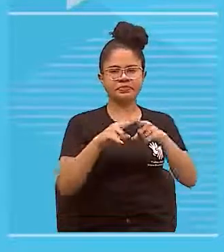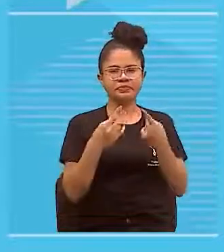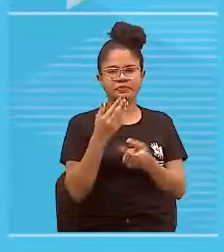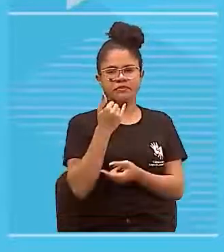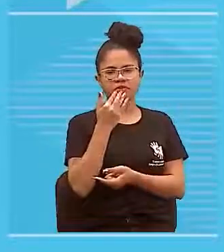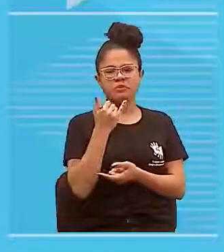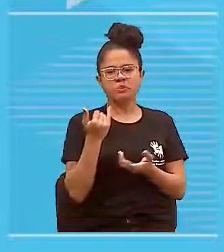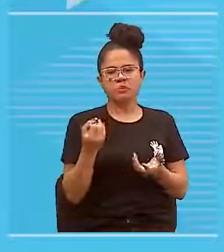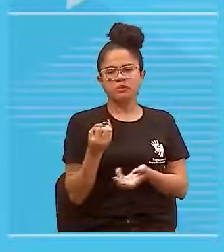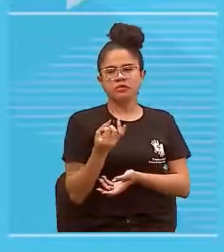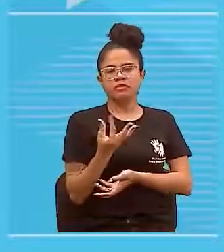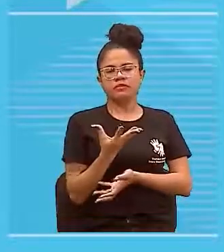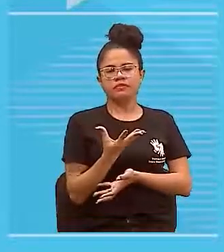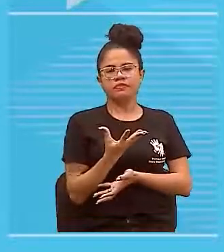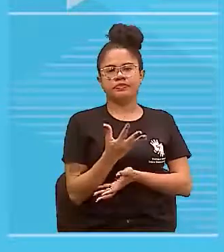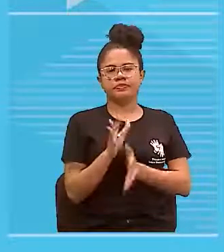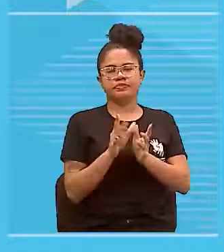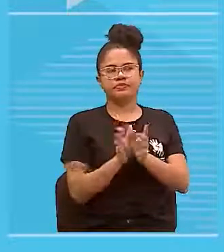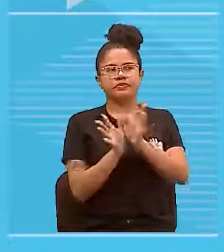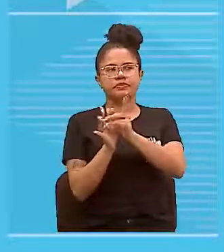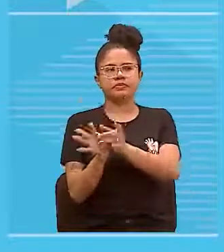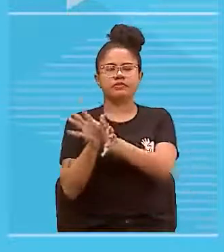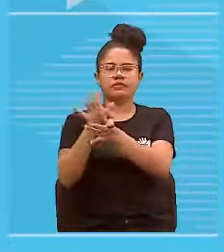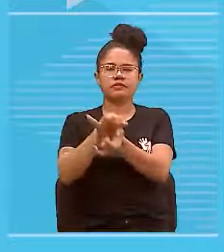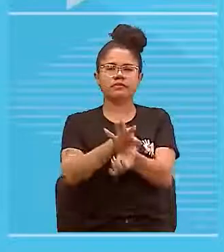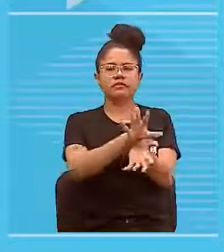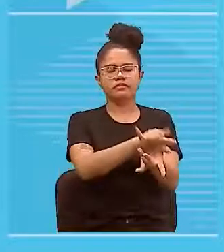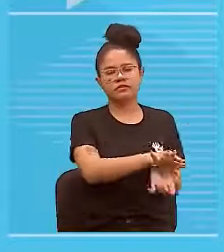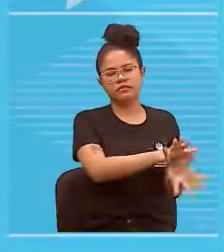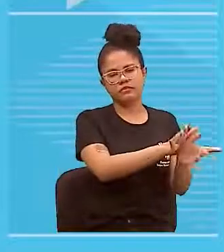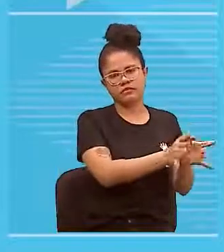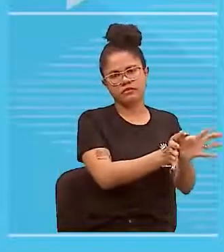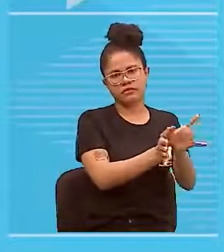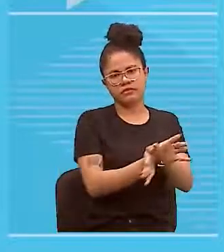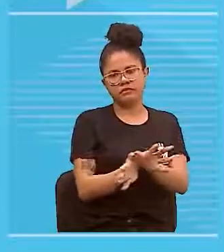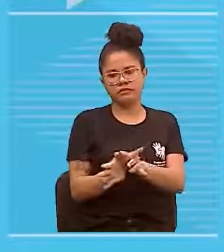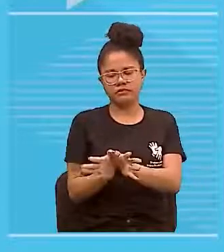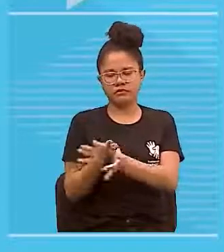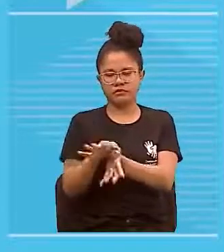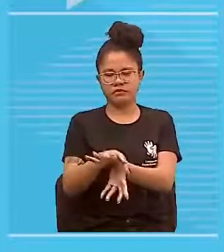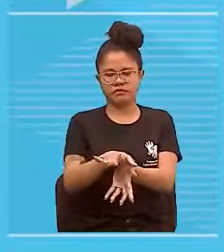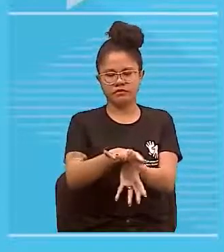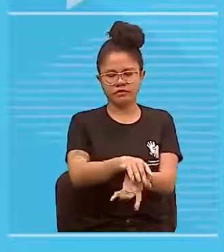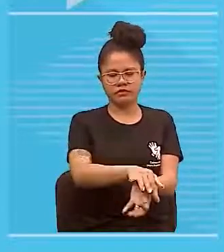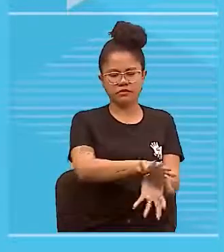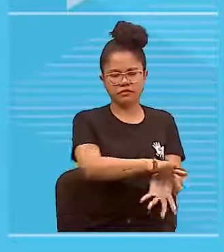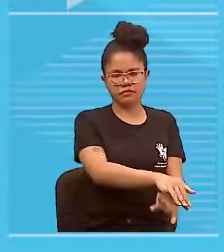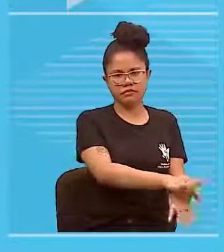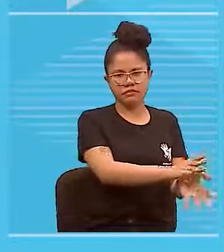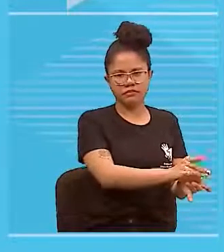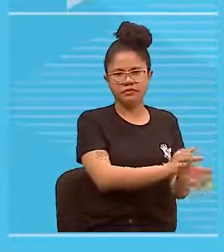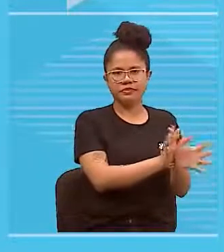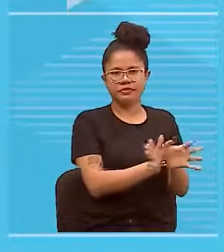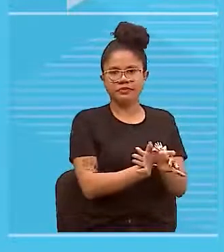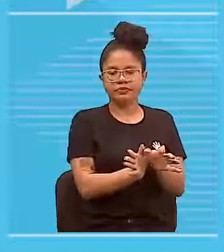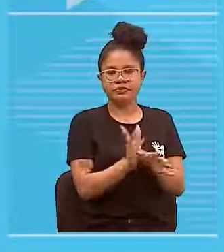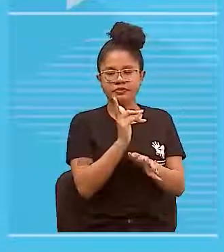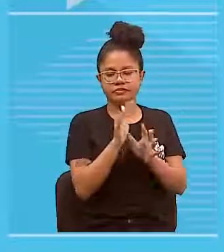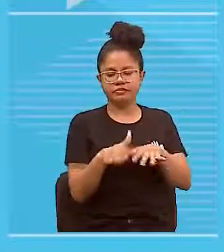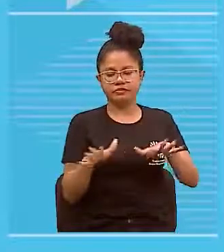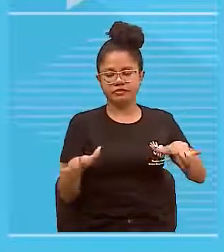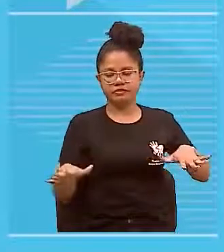alimentam. Quantas aves, minha gente? Não tem um martim pescador? O martim, ele dá umas rasantes, meu amigo, ele pega o peixe na